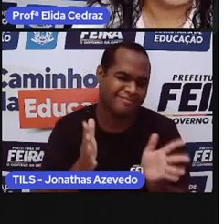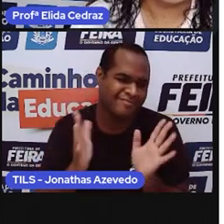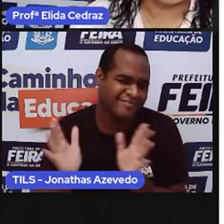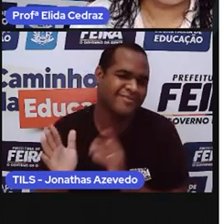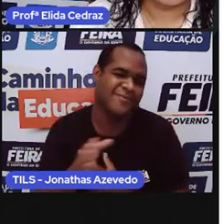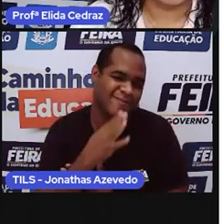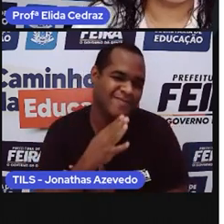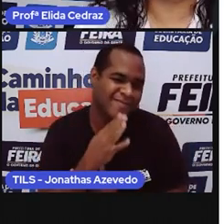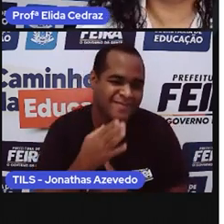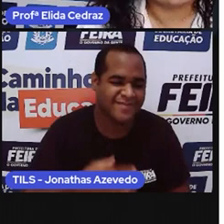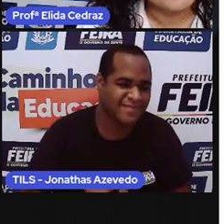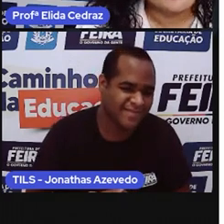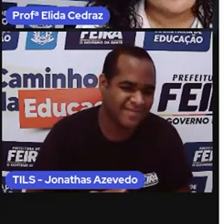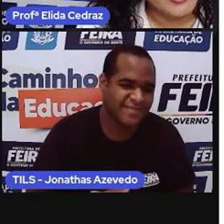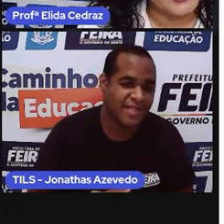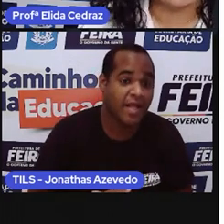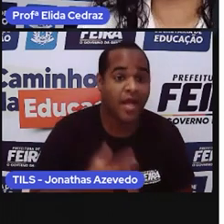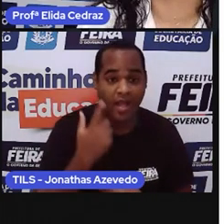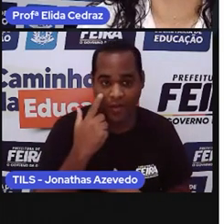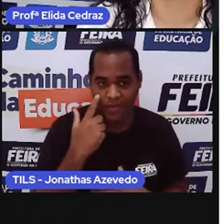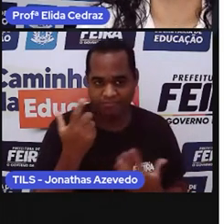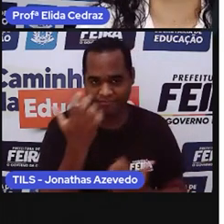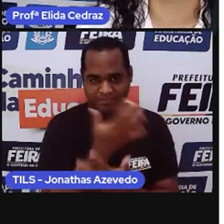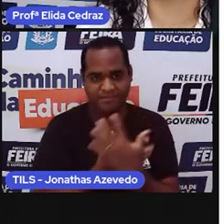verdade? Então, vamos cantar.